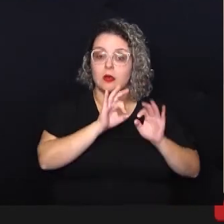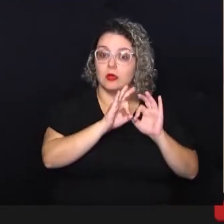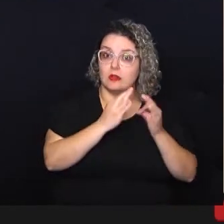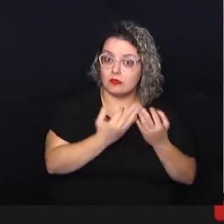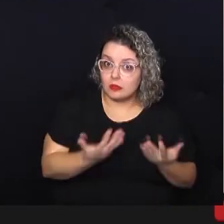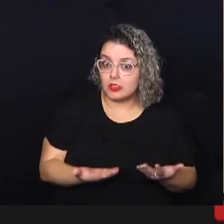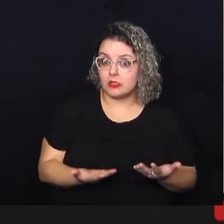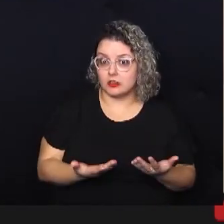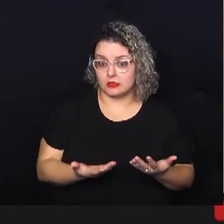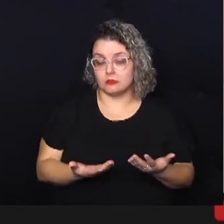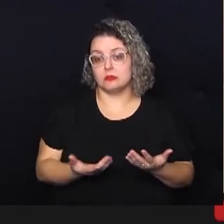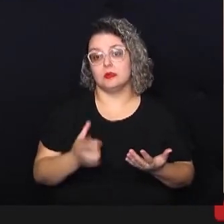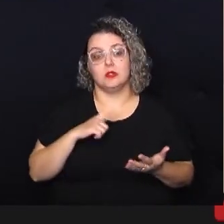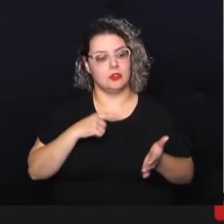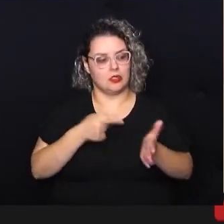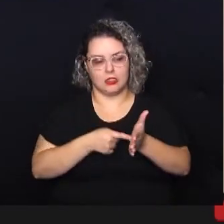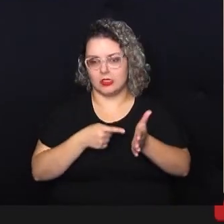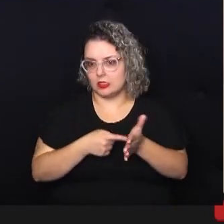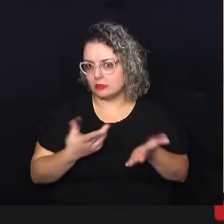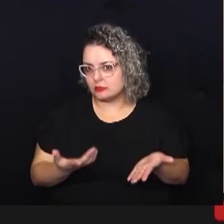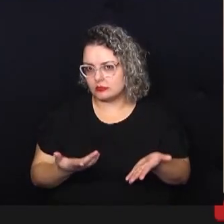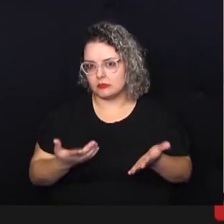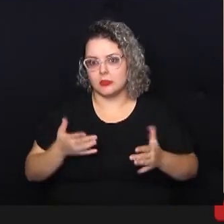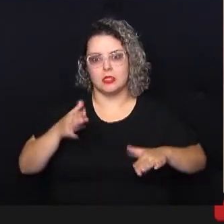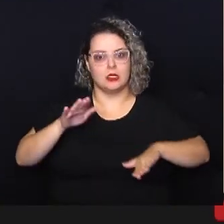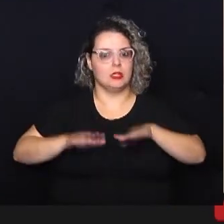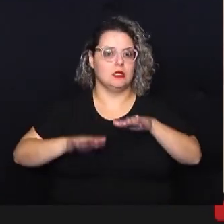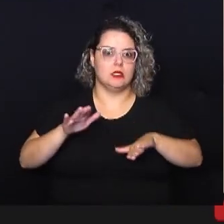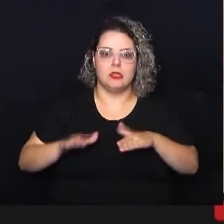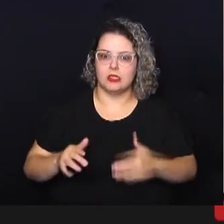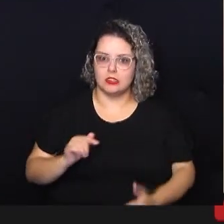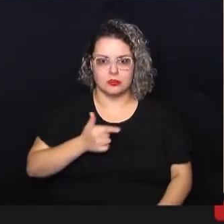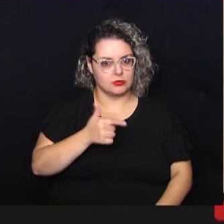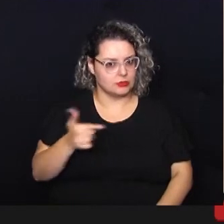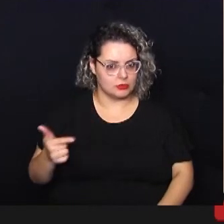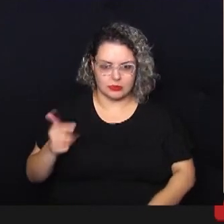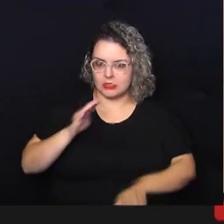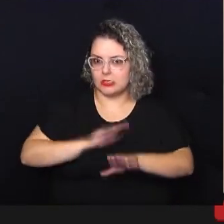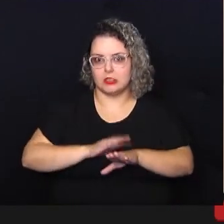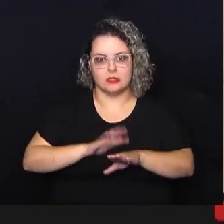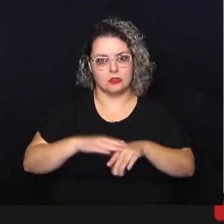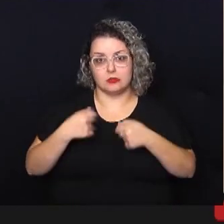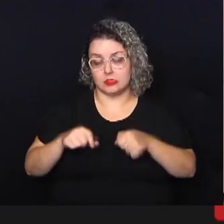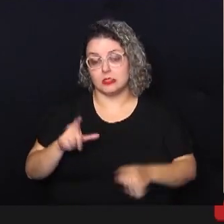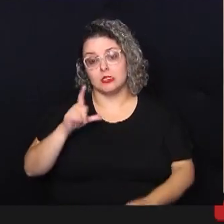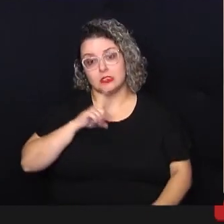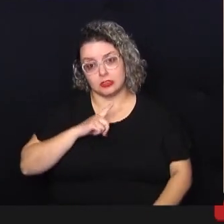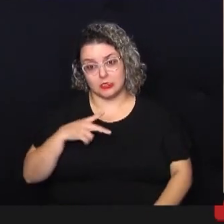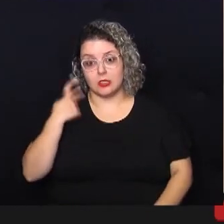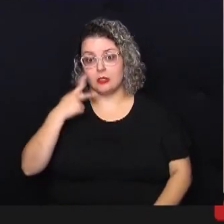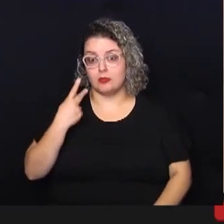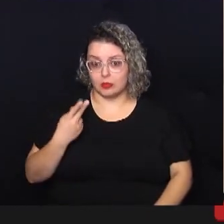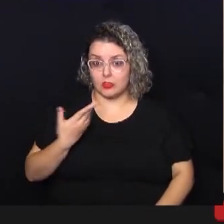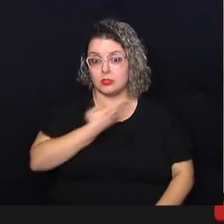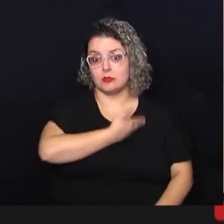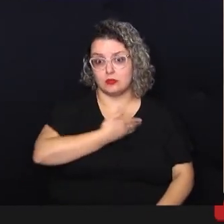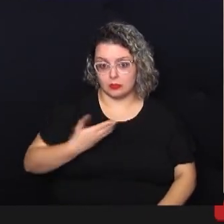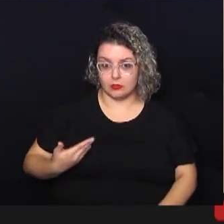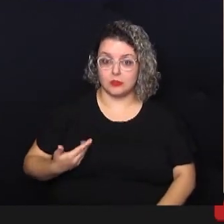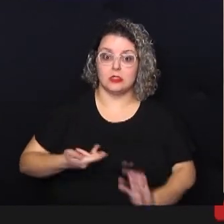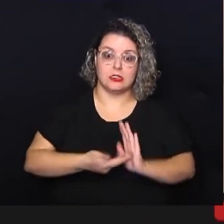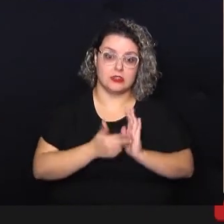gente tem denúncias e muitas vezes não tem as ações que a gente precisa ter. Então, as políticas públicas vêm nesse sentido para